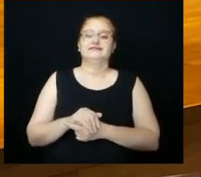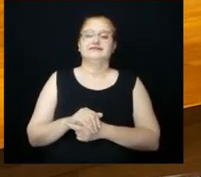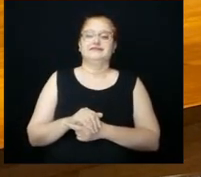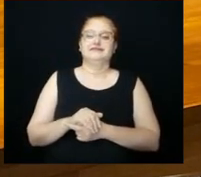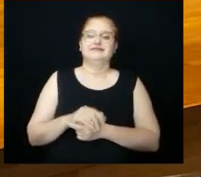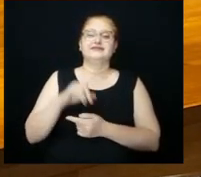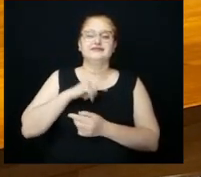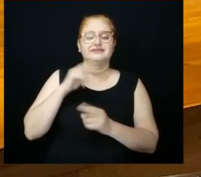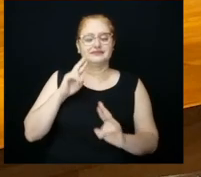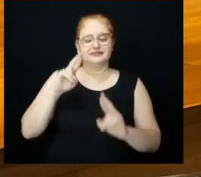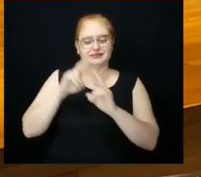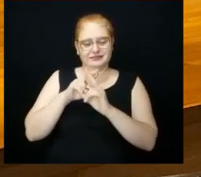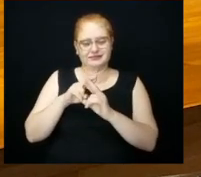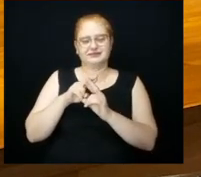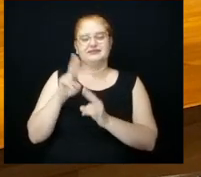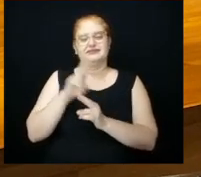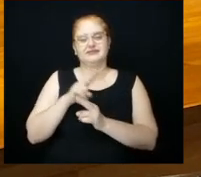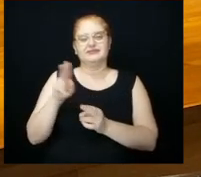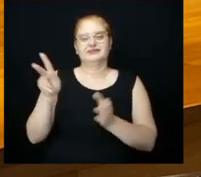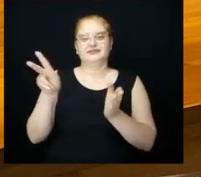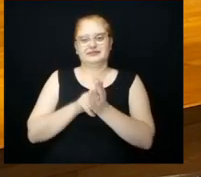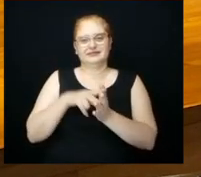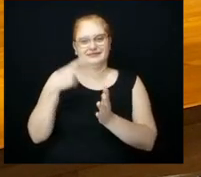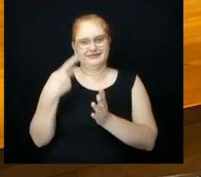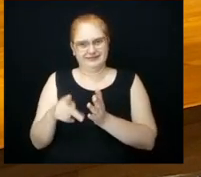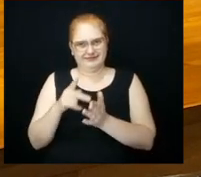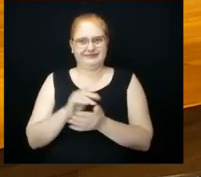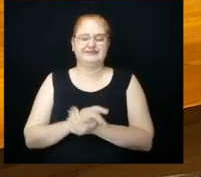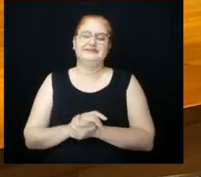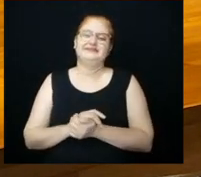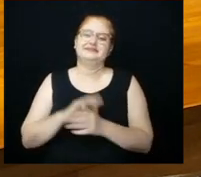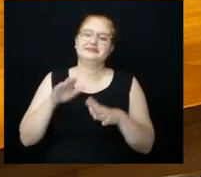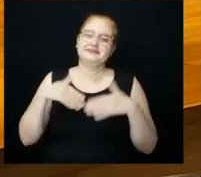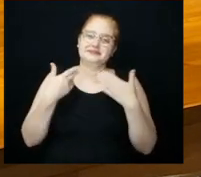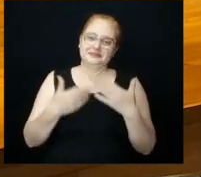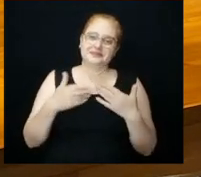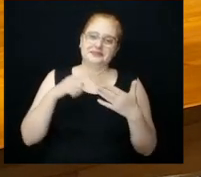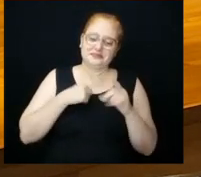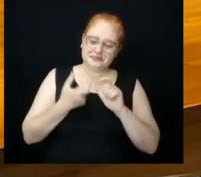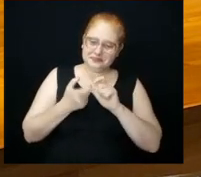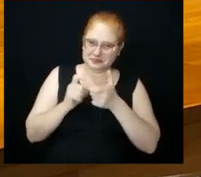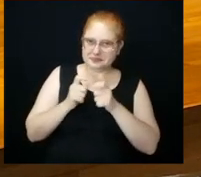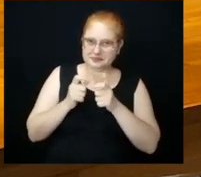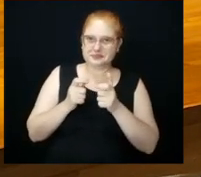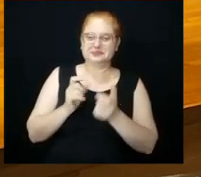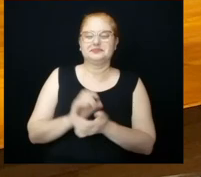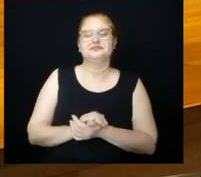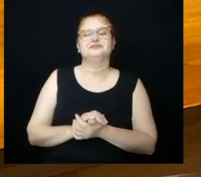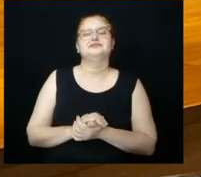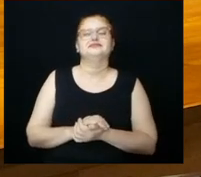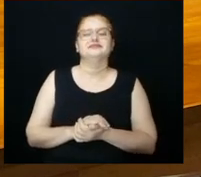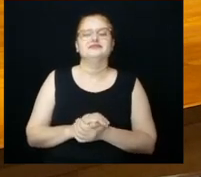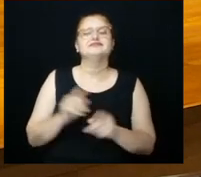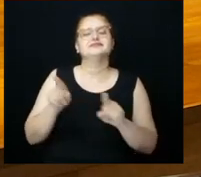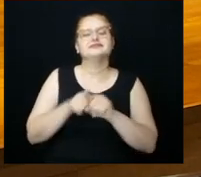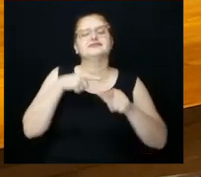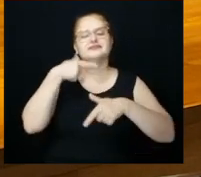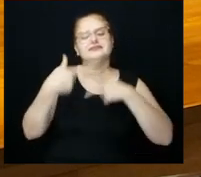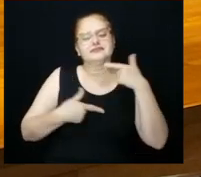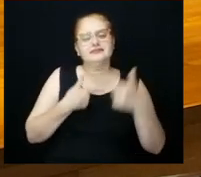ele faz a referência ao nome real dele, mas ele não se chama mais com esse nome, né? Então, ele traz esse jogo, né? E vai